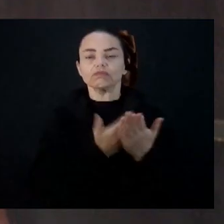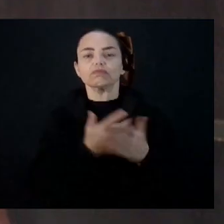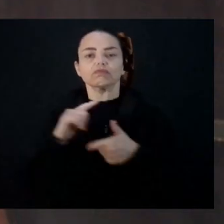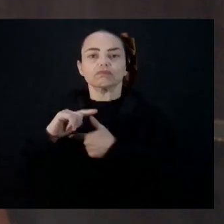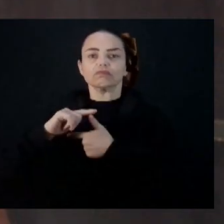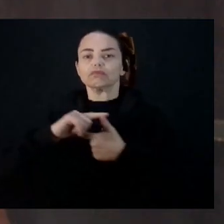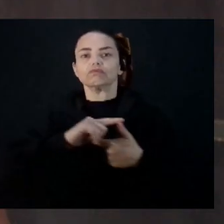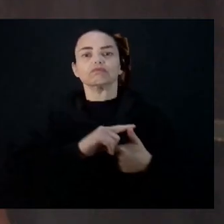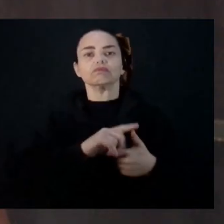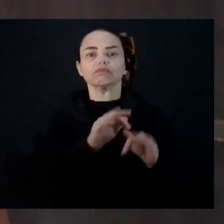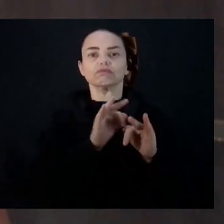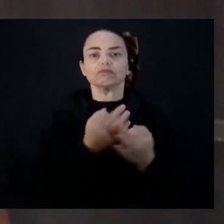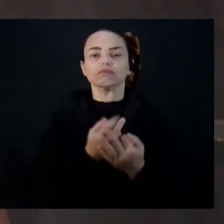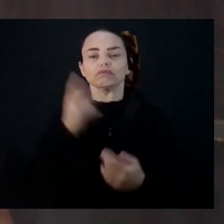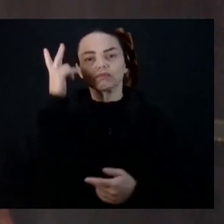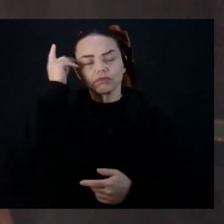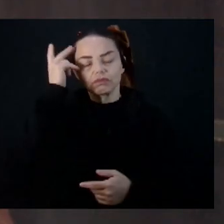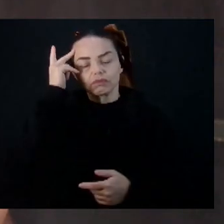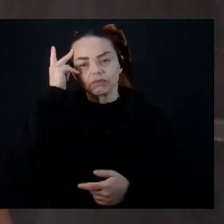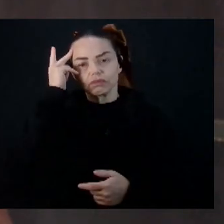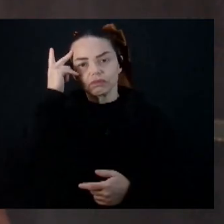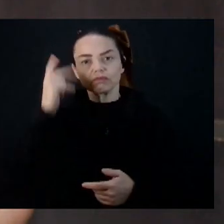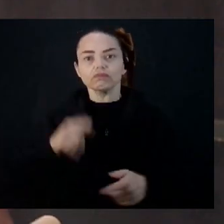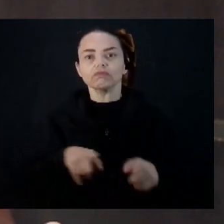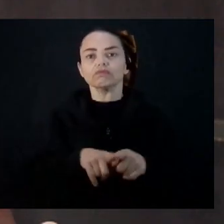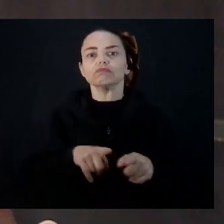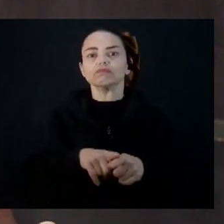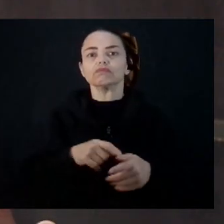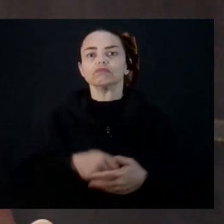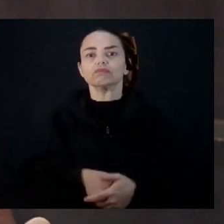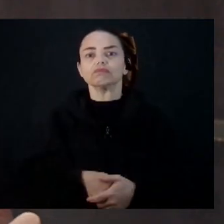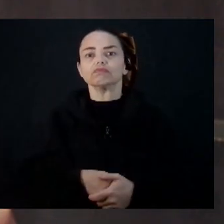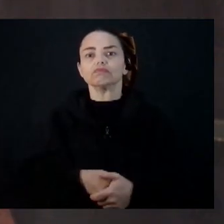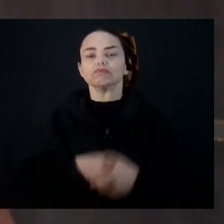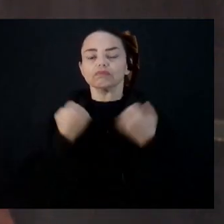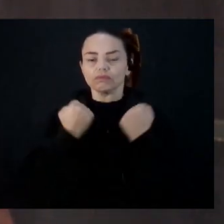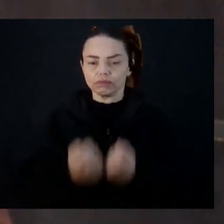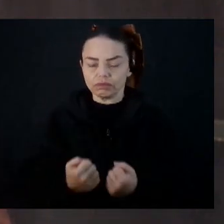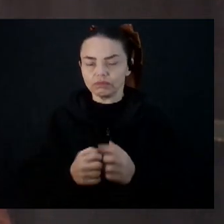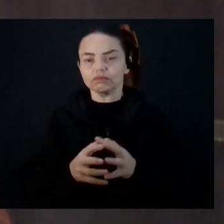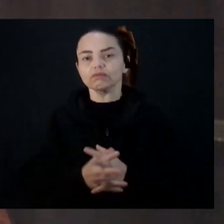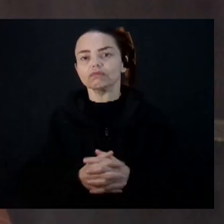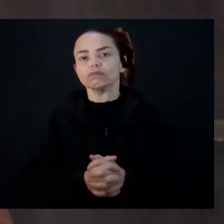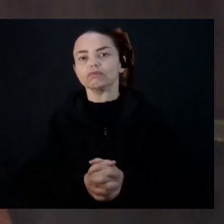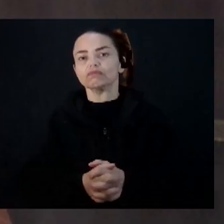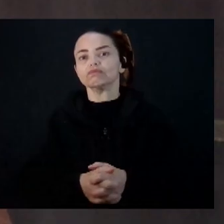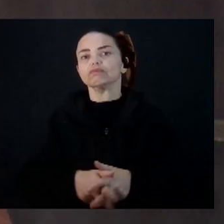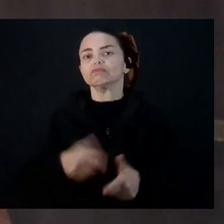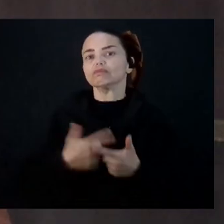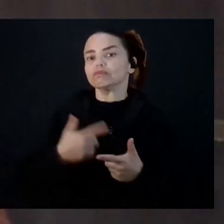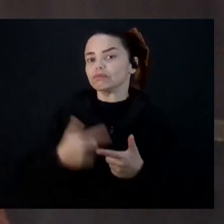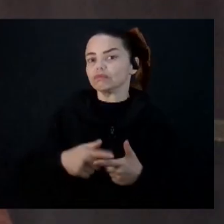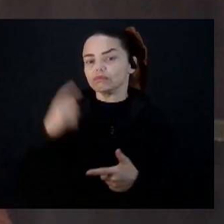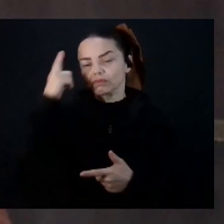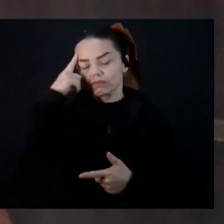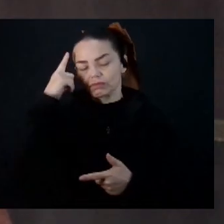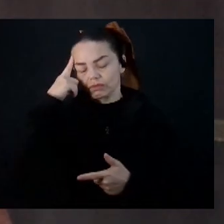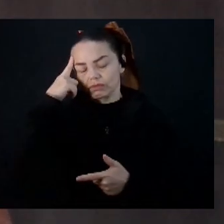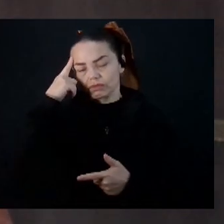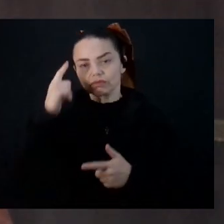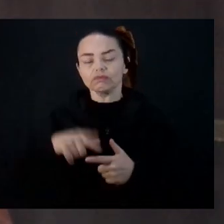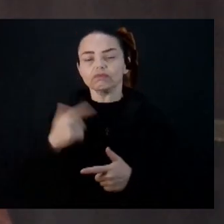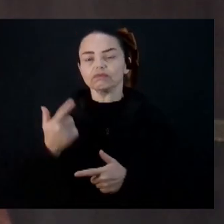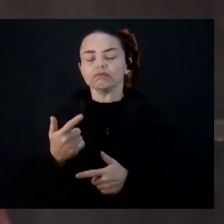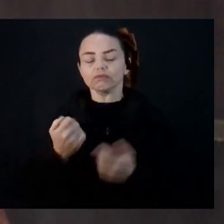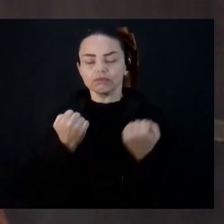faz parte do indivíduo, mas será que é a parte que pesa mais? Porque a gente precisa pensar nisso. Qual é a parte que pesa